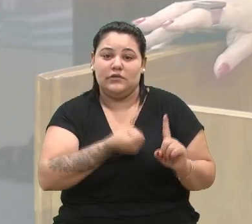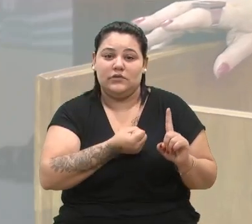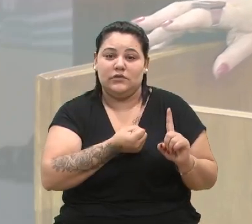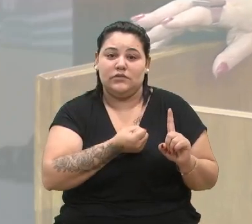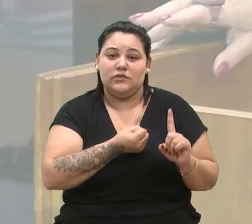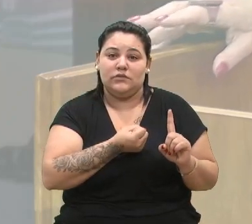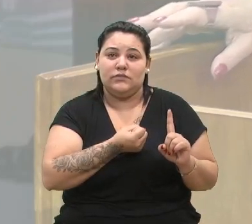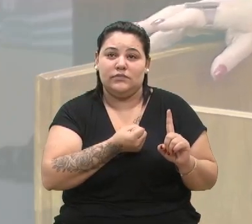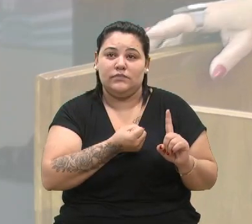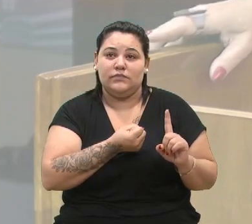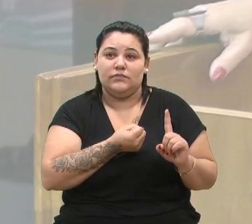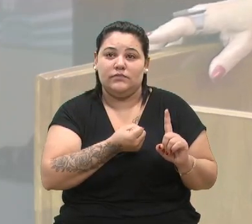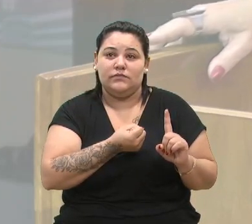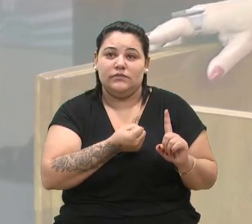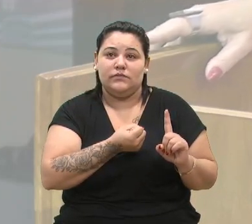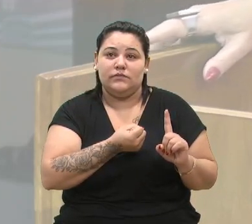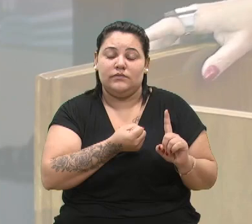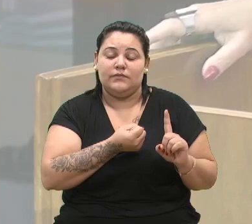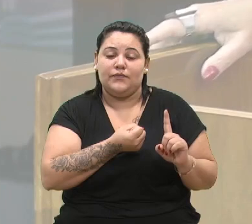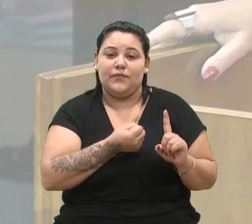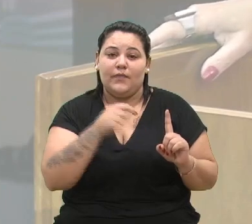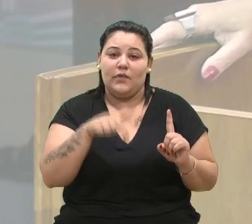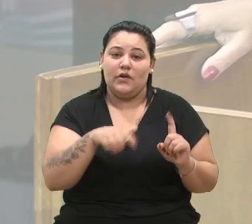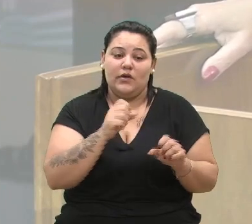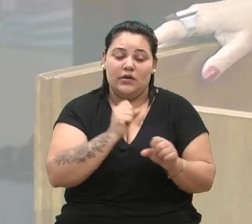vereadora, nós chegamos em